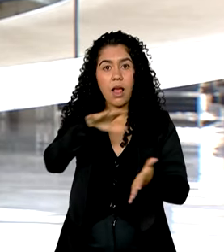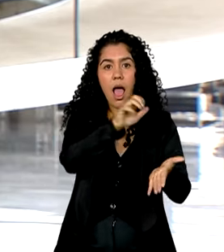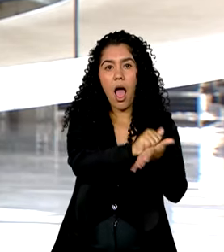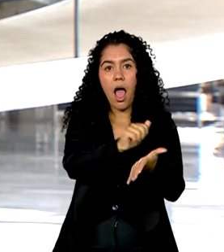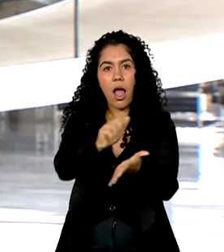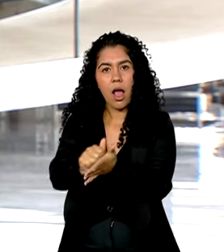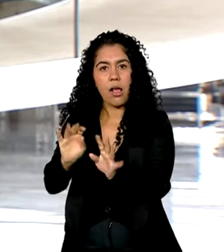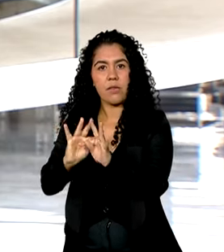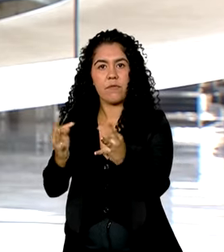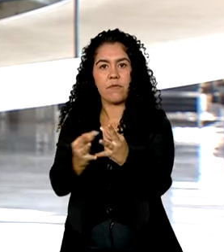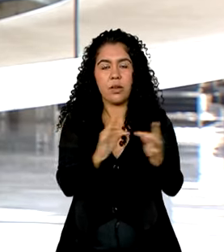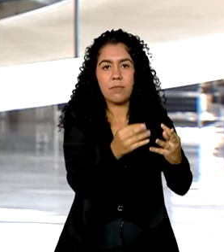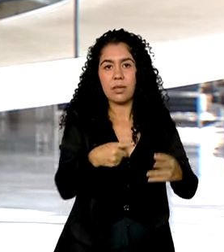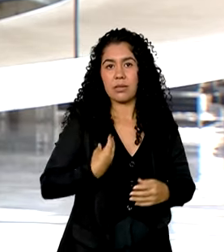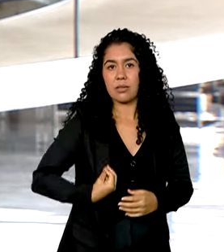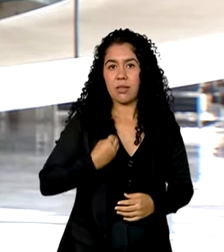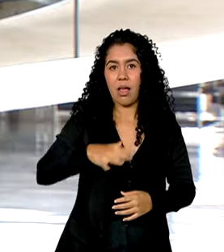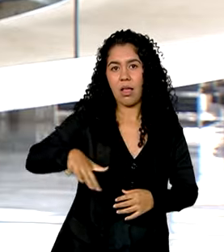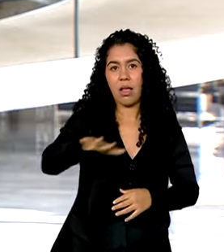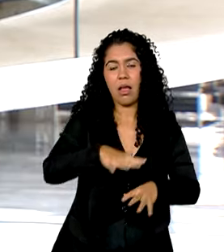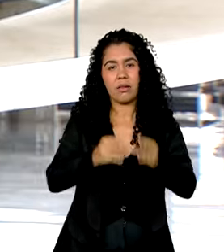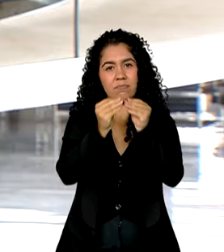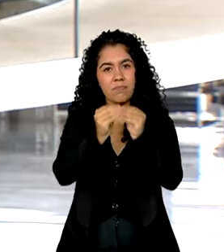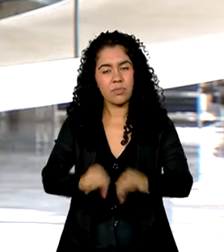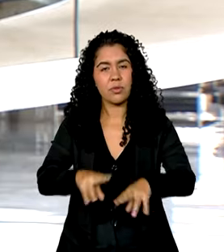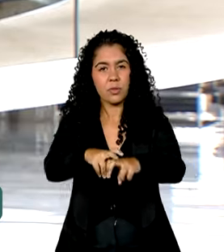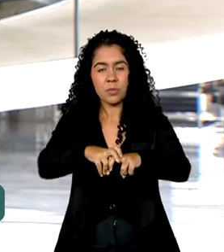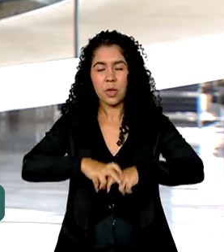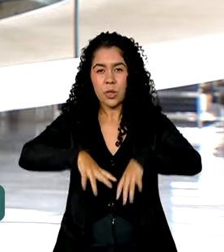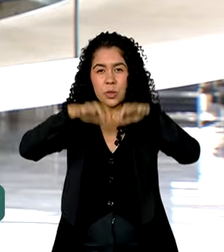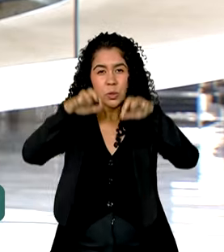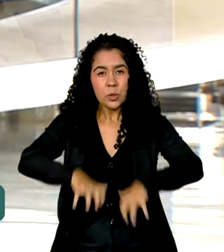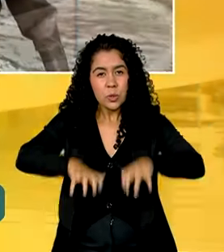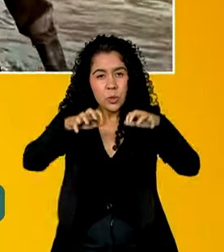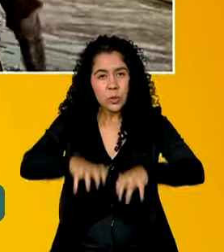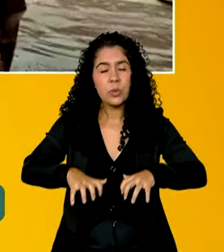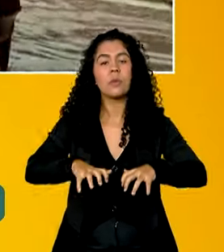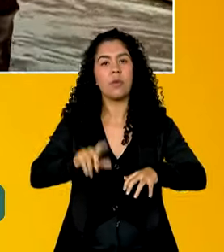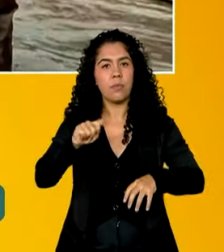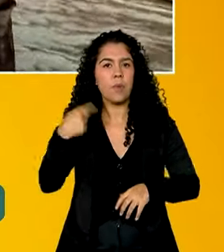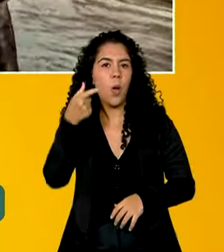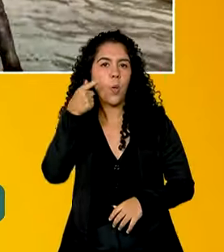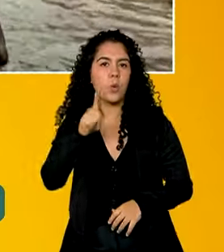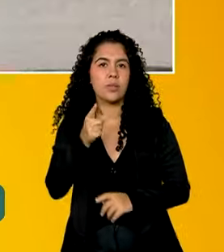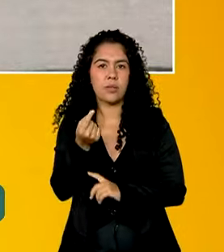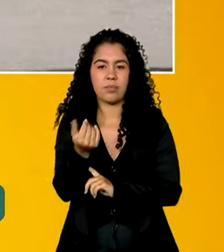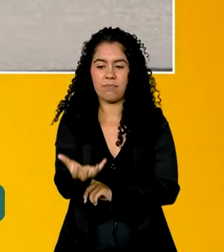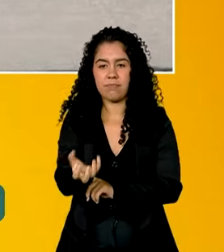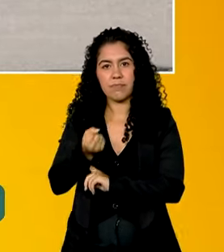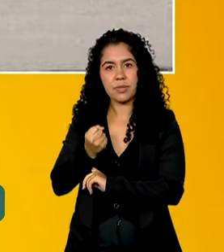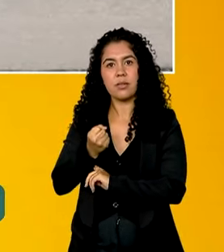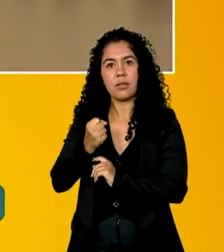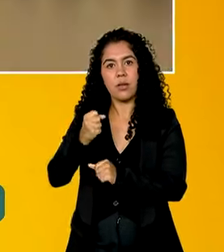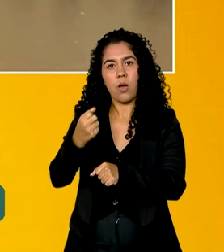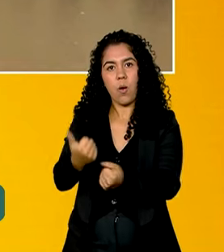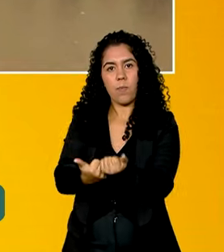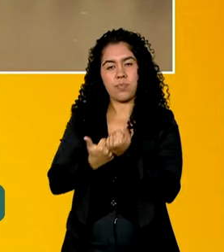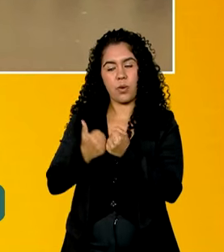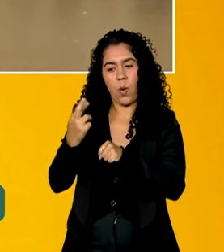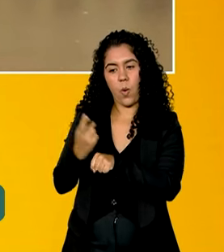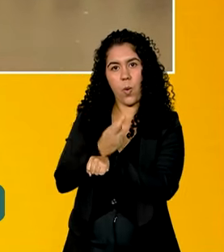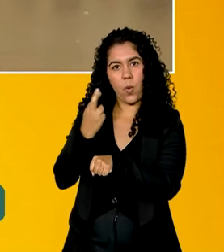que residem em áreas que foram atingidas pelas enchentes no Rio Grande do Sul, para que elas possam receber o auxílio reconstrução.